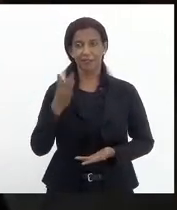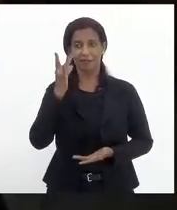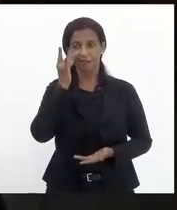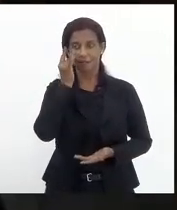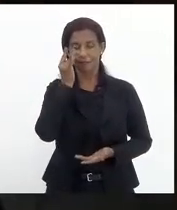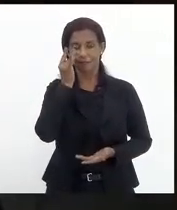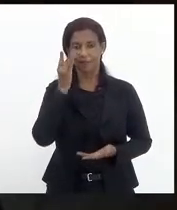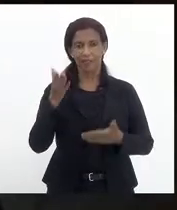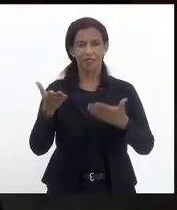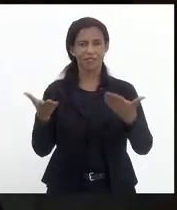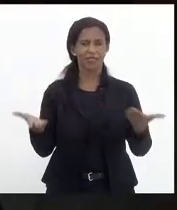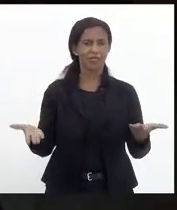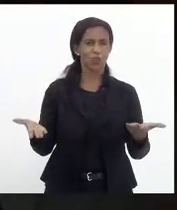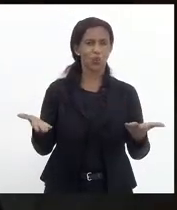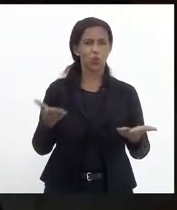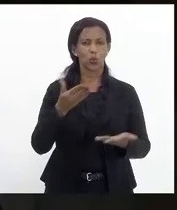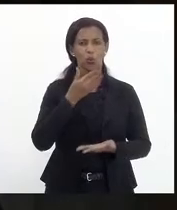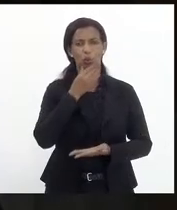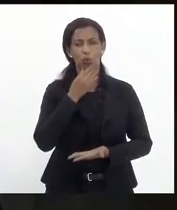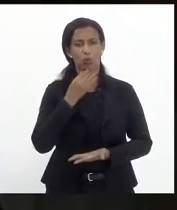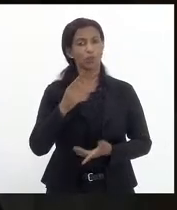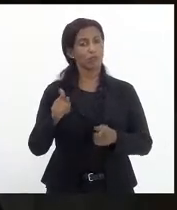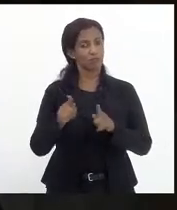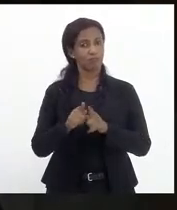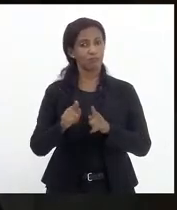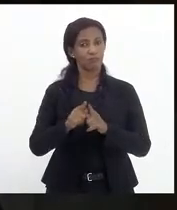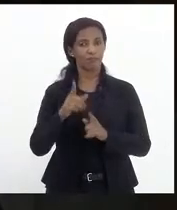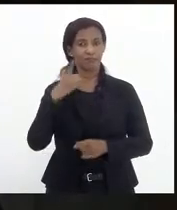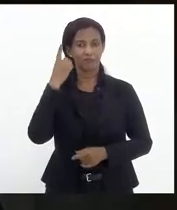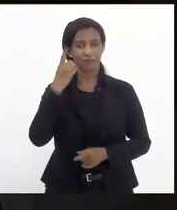senhores deputados presentes.